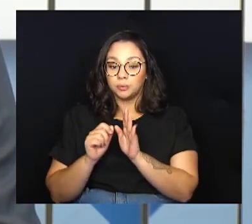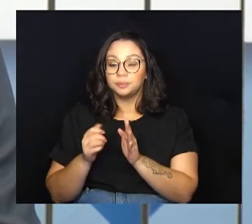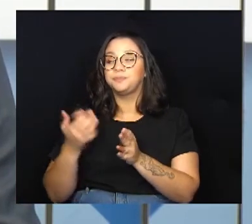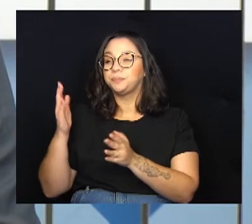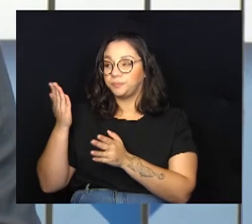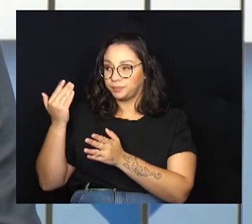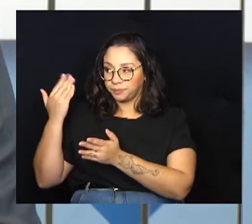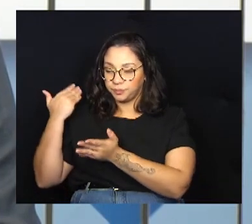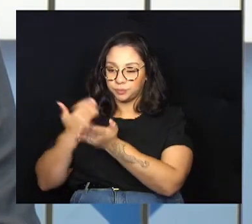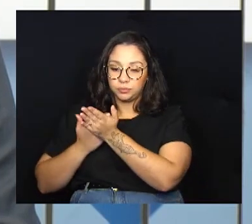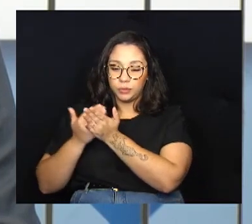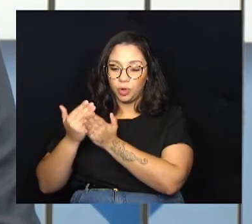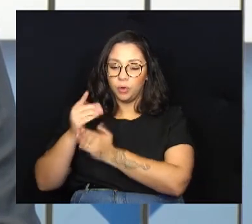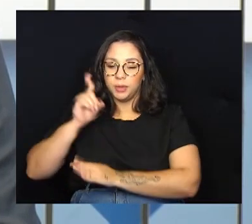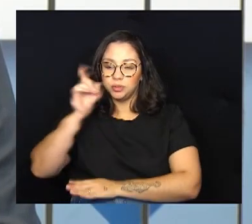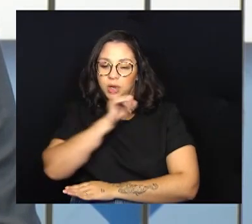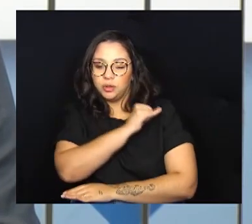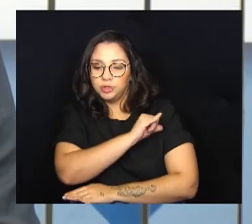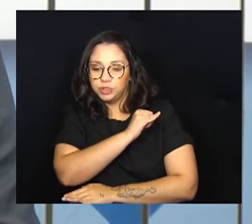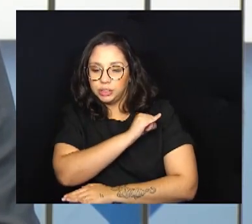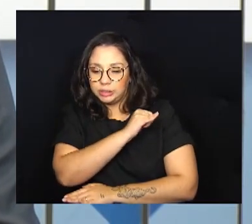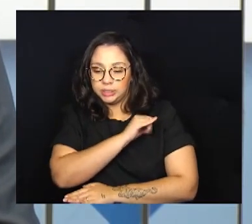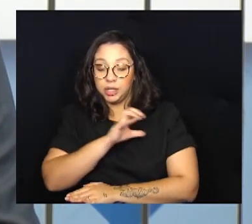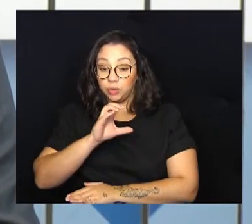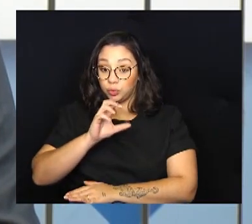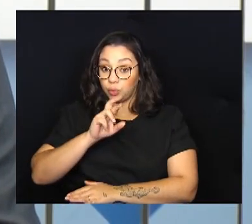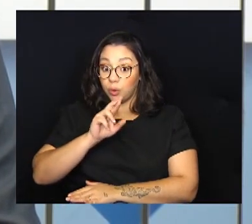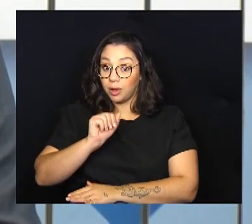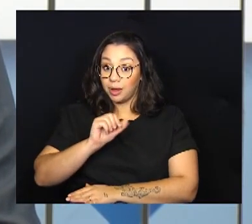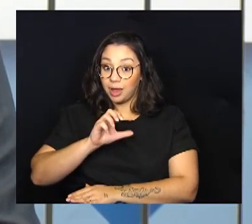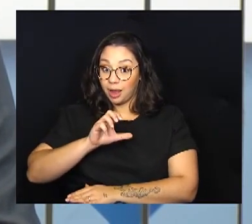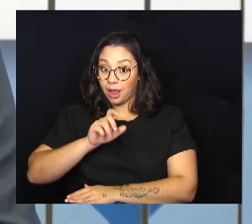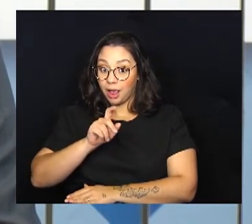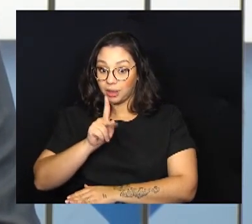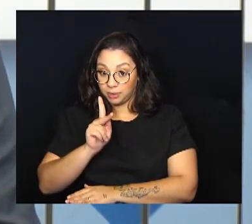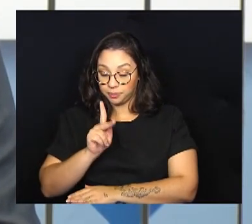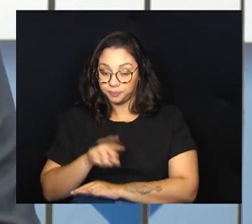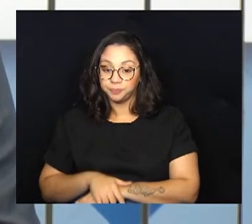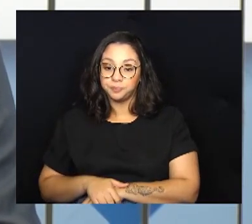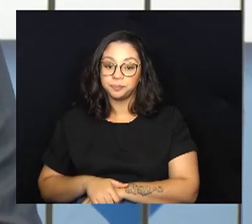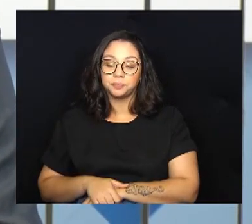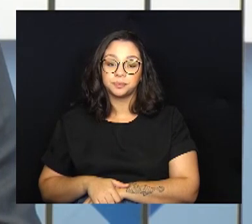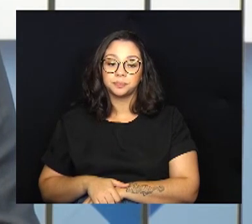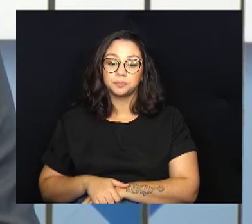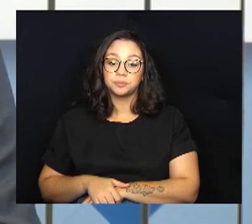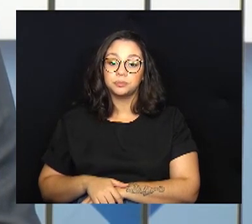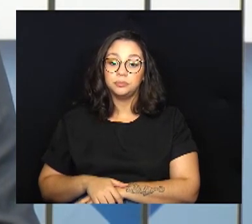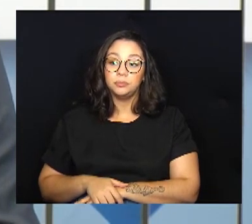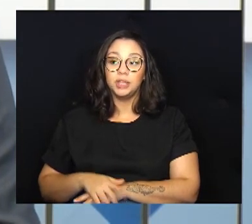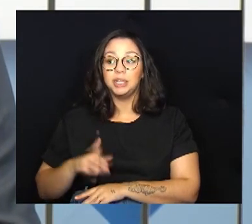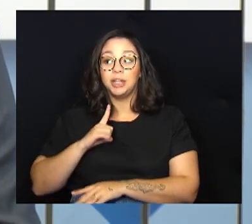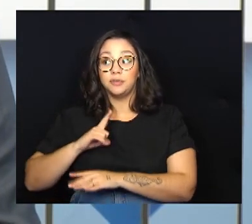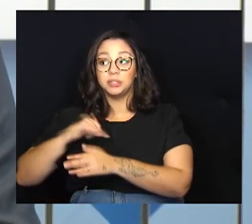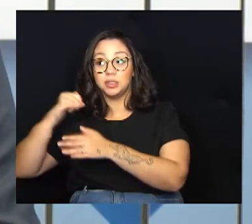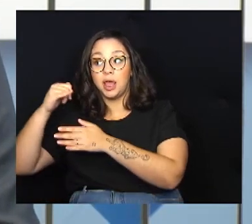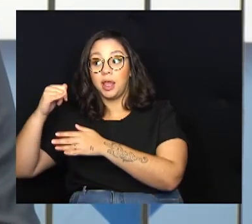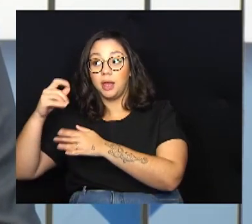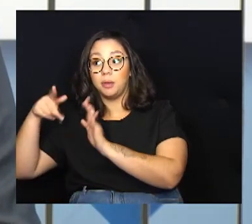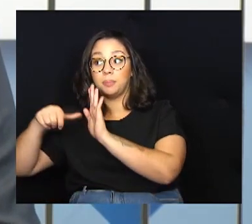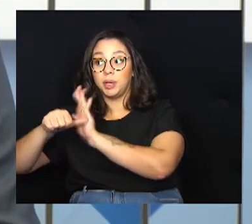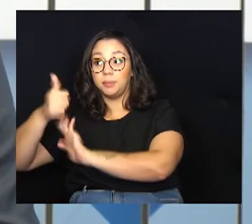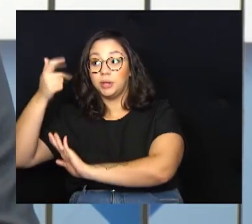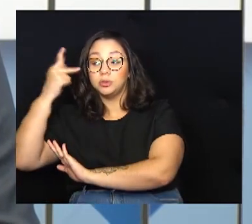né? Inclusive, o preço que ela vai ser vendida é uma questão importante para a gente Vinícius, entender mas também. aí a gente tem a sensação, estou falando agora como